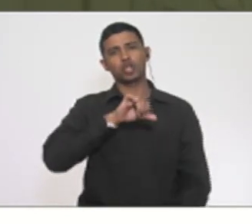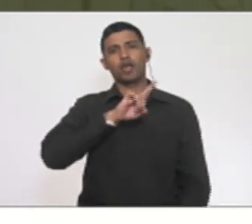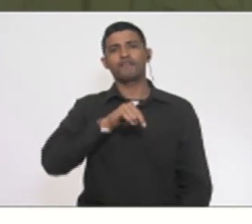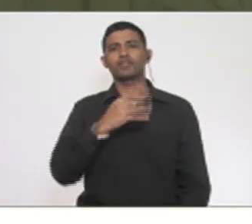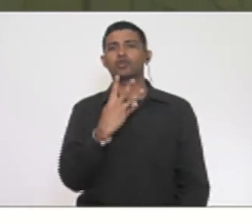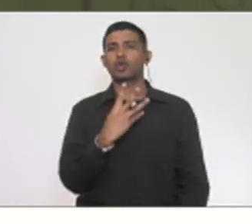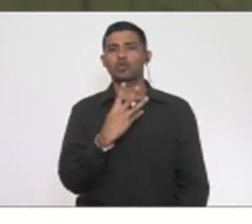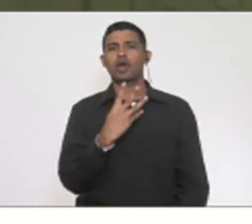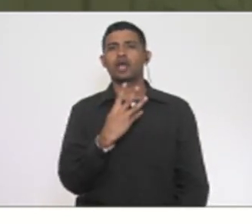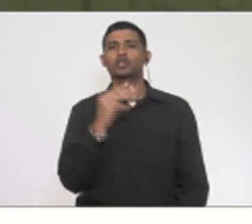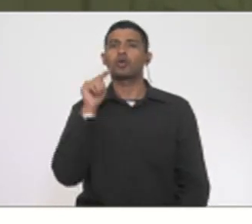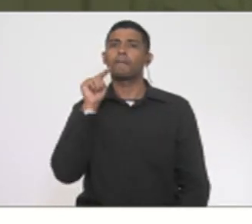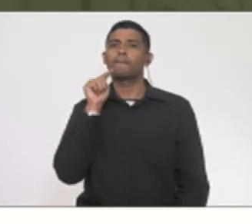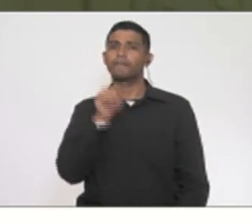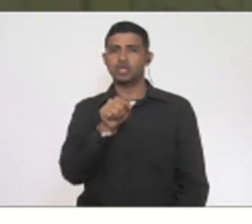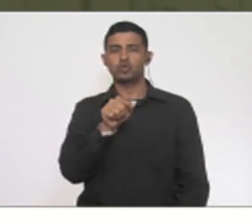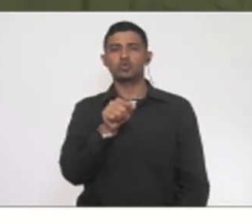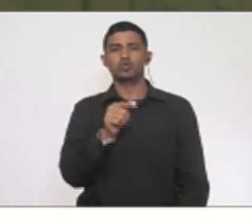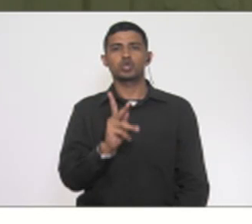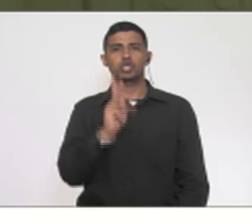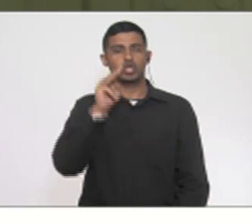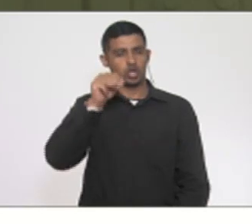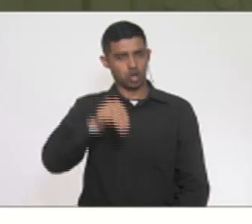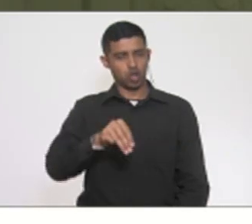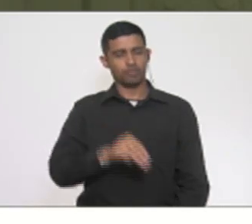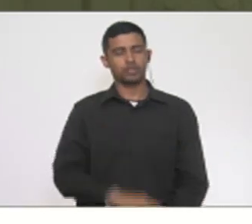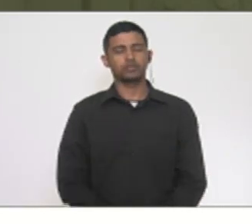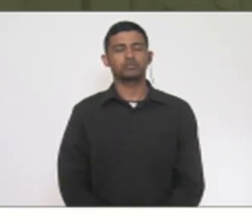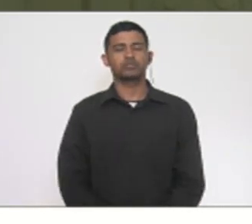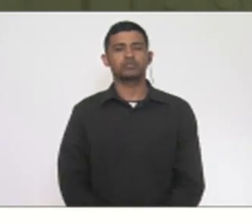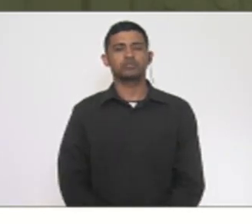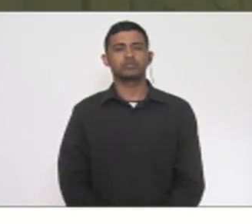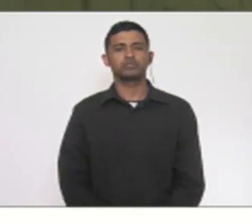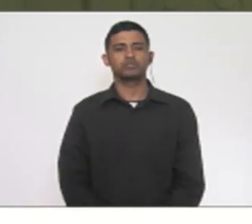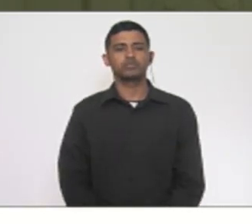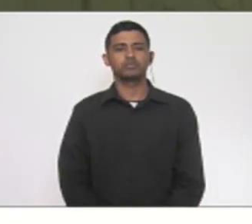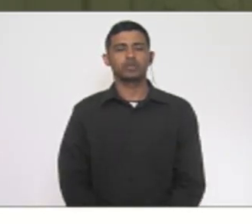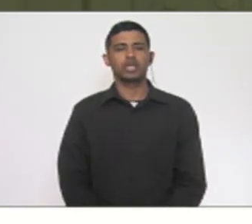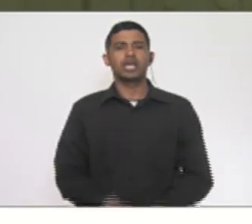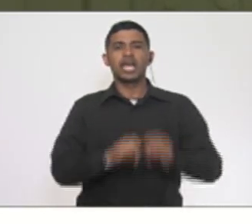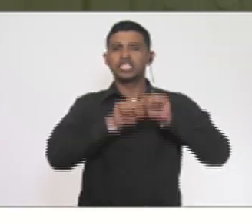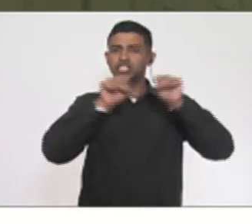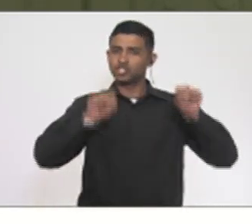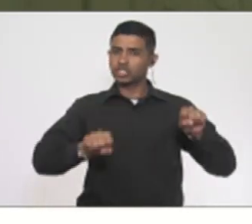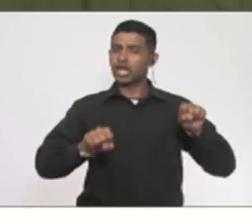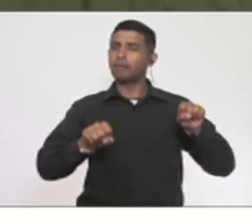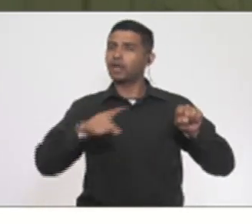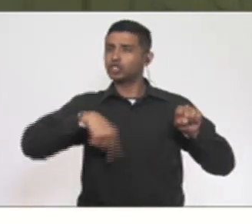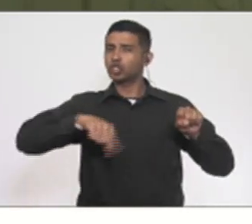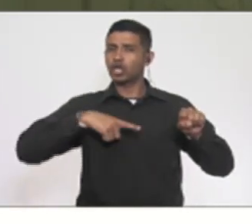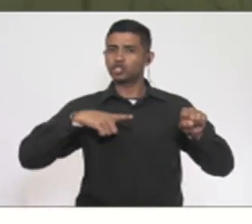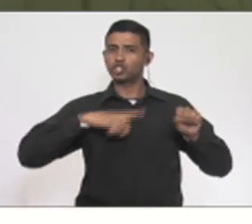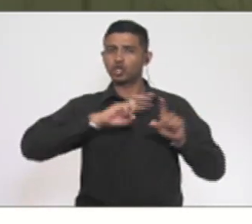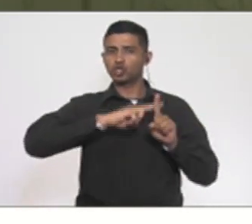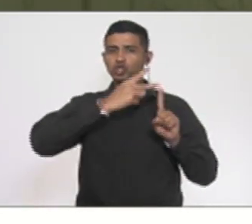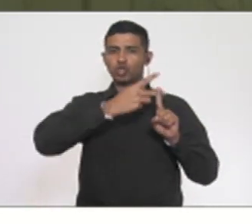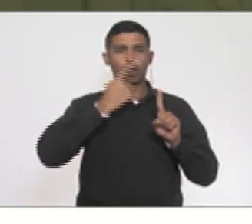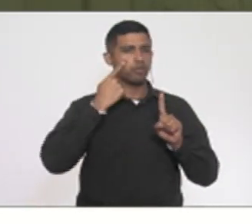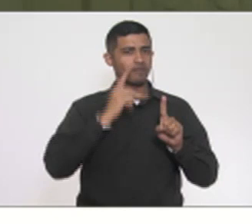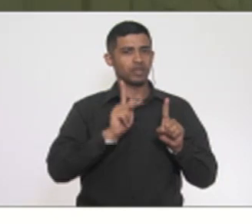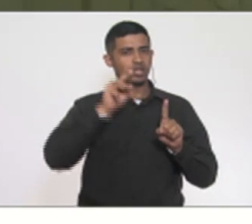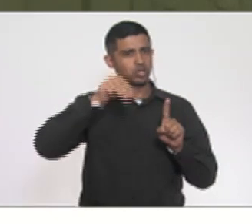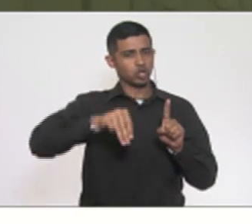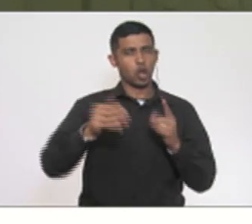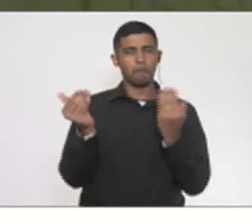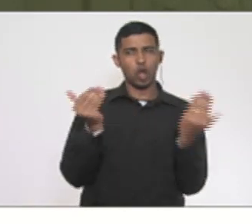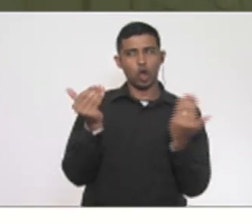mil quilômetros quadrados, para ter uma ideia, a rede argentina deve ter o dobro dessa quilometragem, e se comparar com a